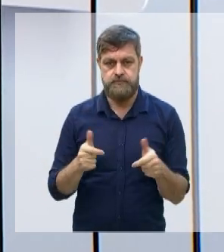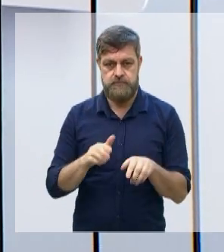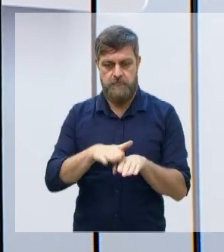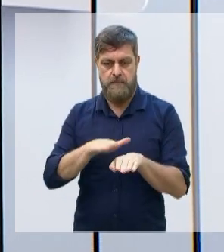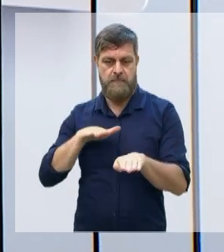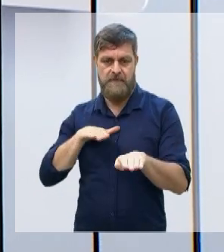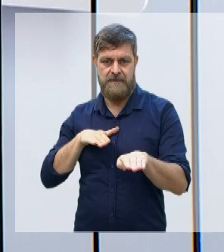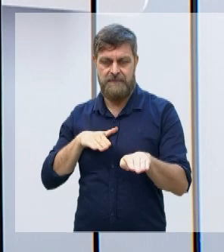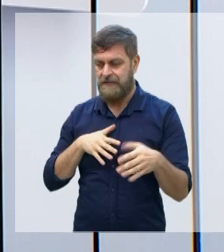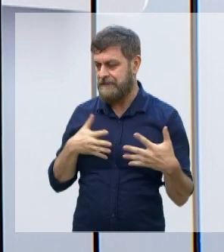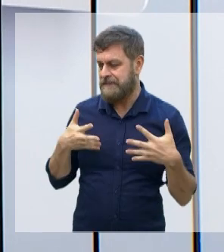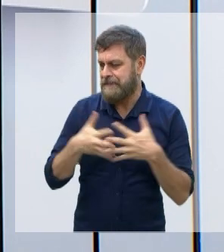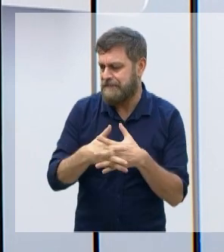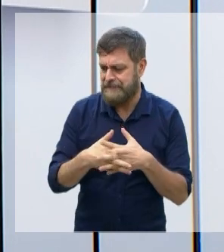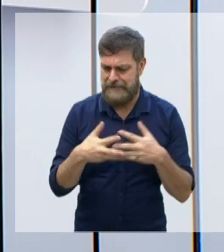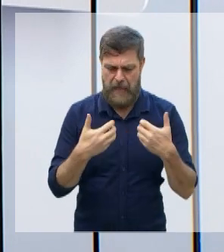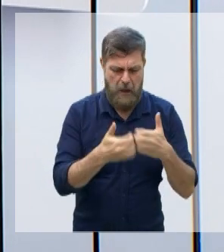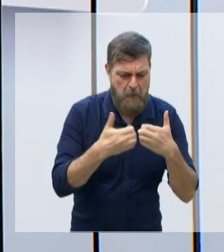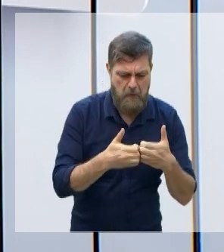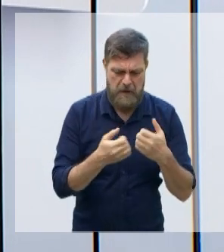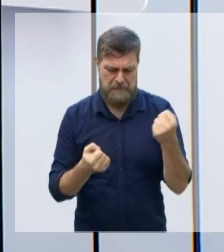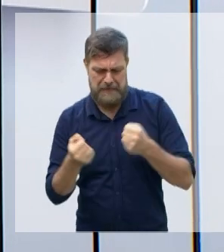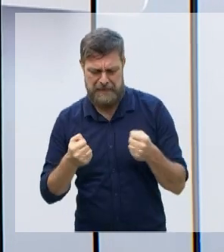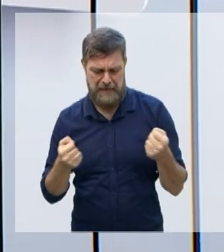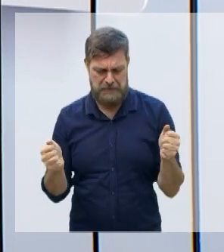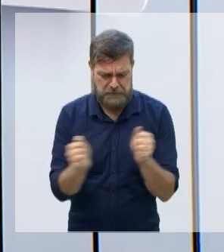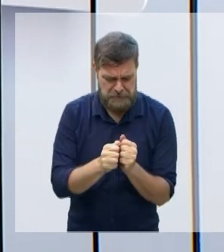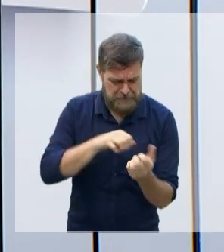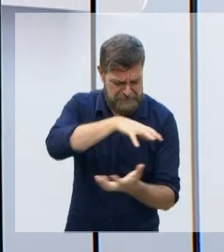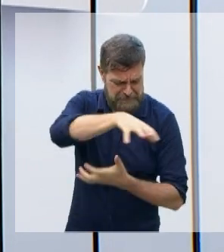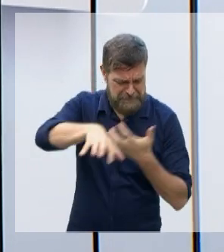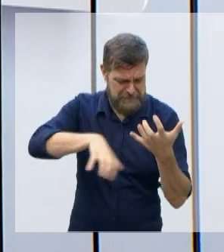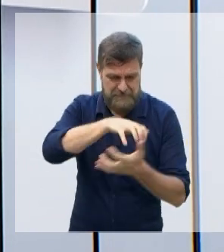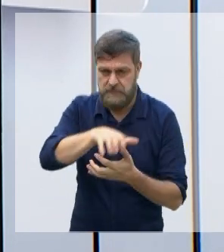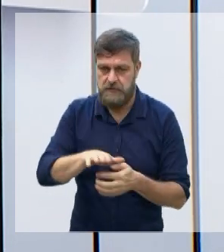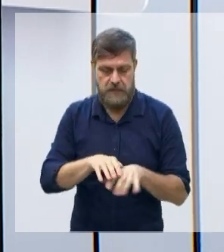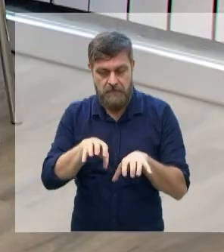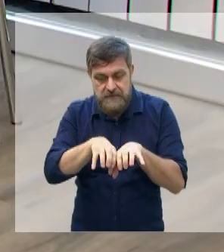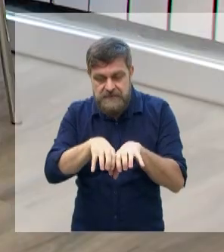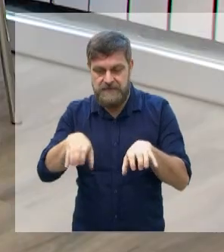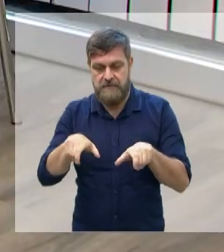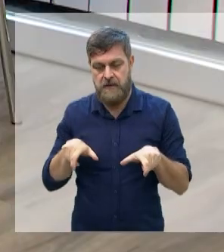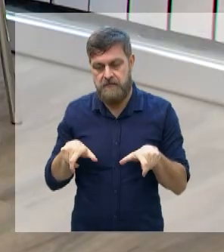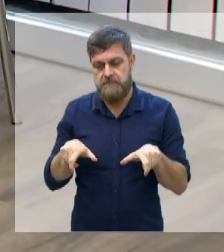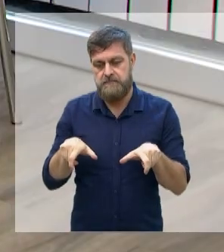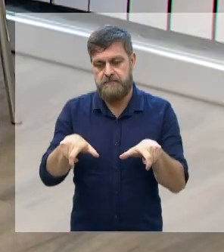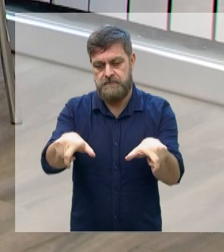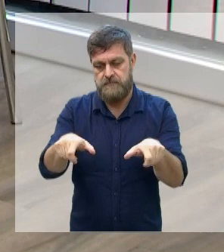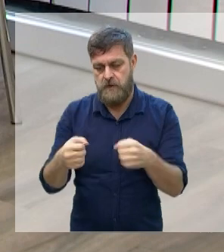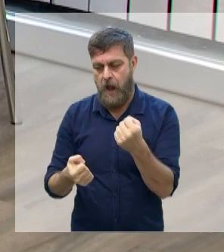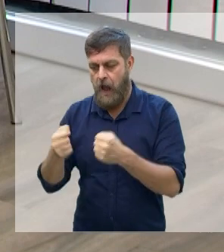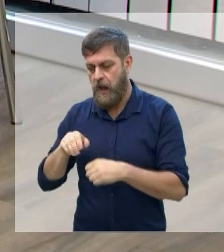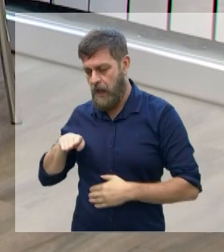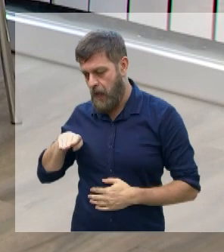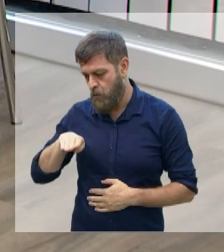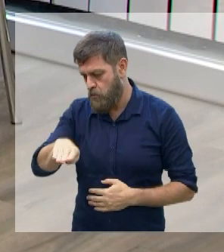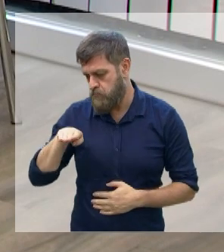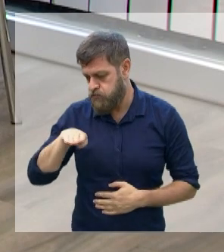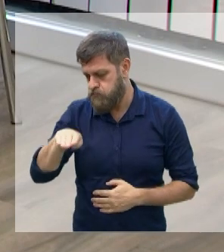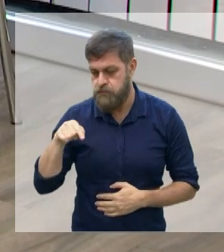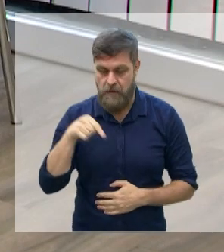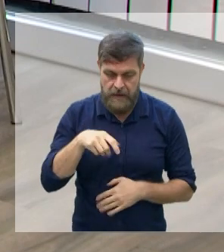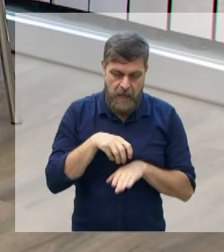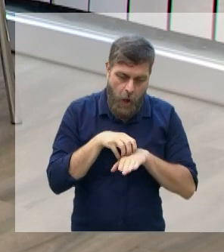dividir o espaço mas com os ônibus em alguns trechos que algumas linhas com secretários mencionou elas não existirão mais senão alimentadora